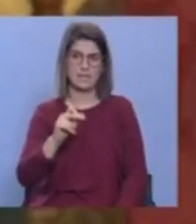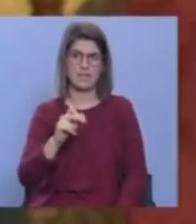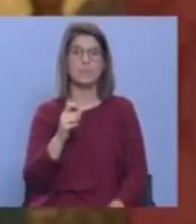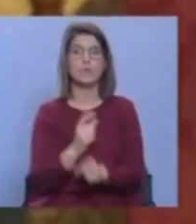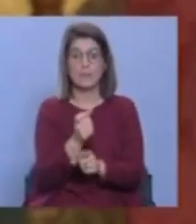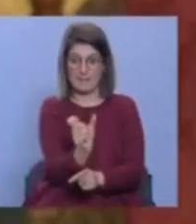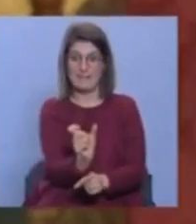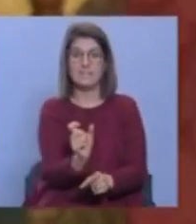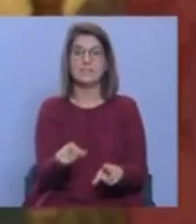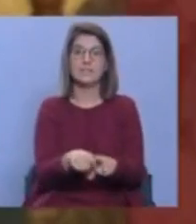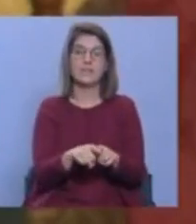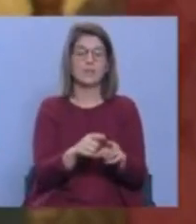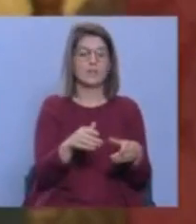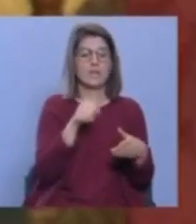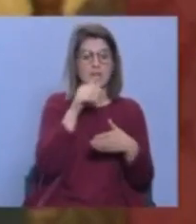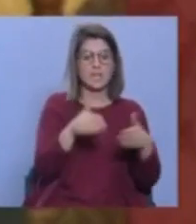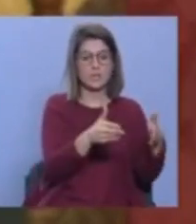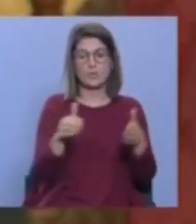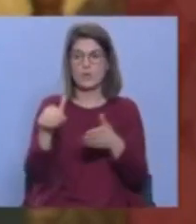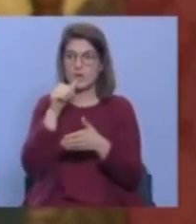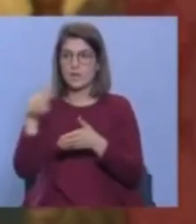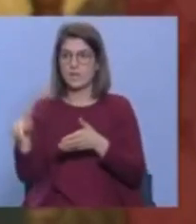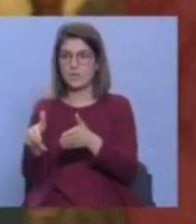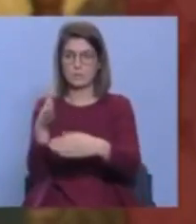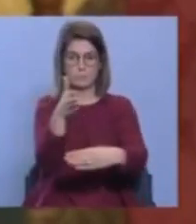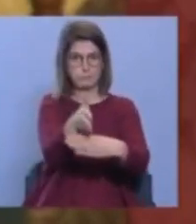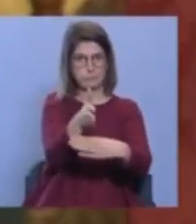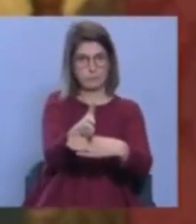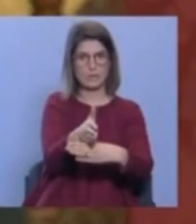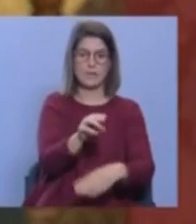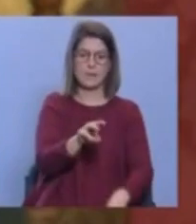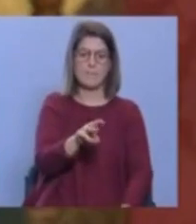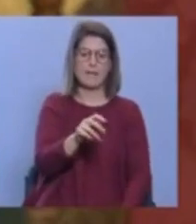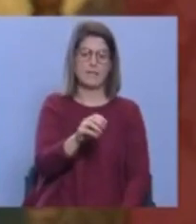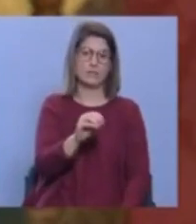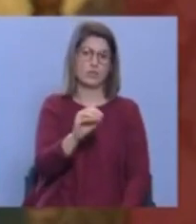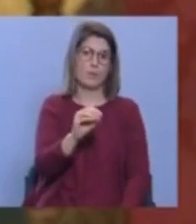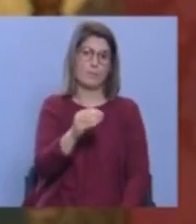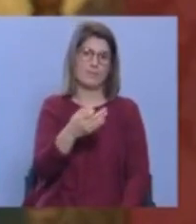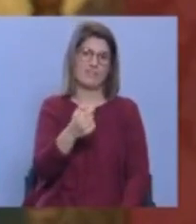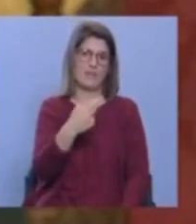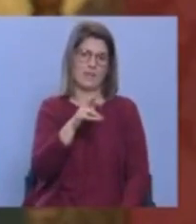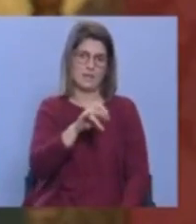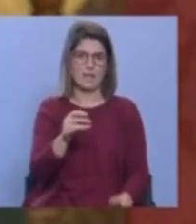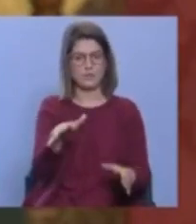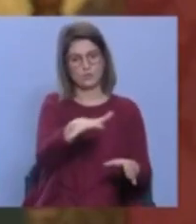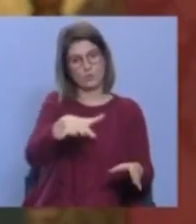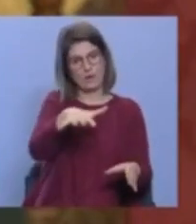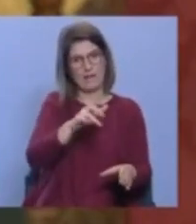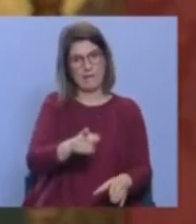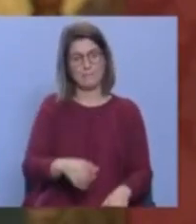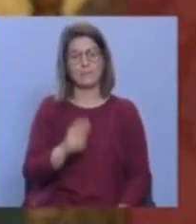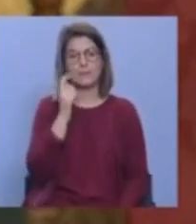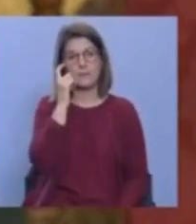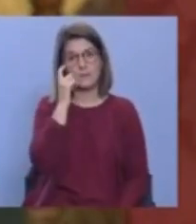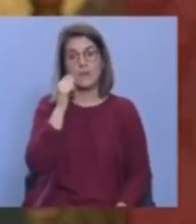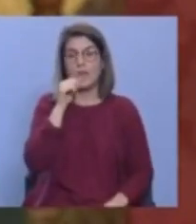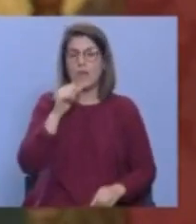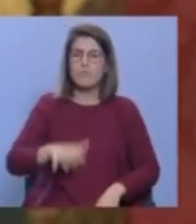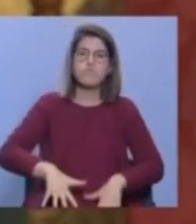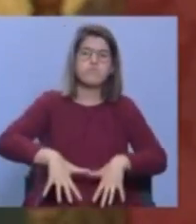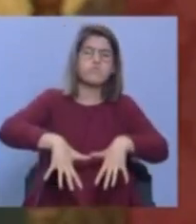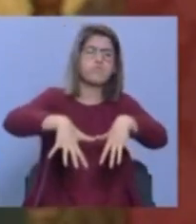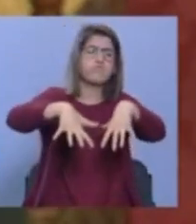rios. Entre os rios. Portanto, foi naturalmente cheias catastróficas